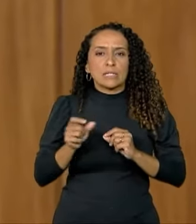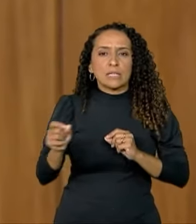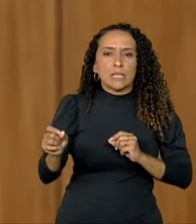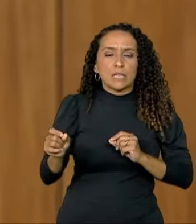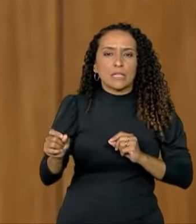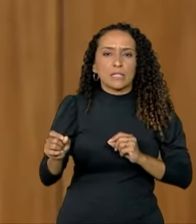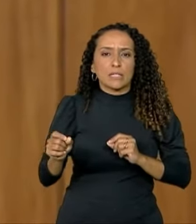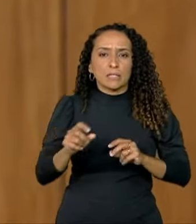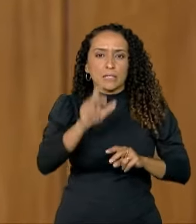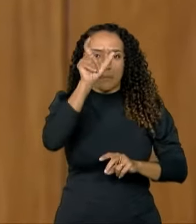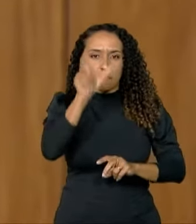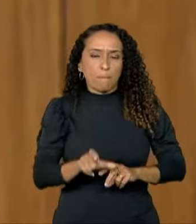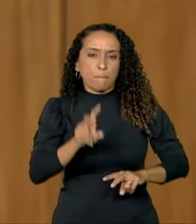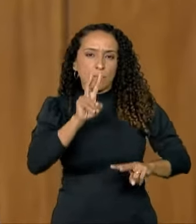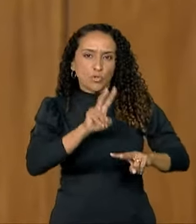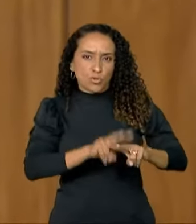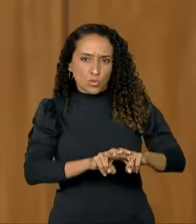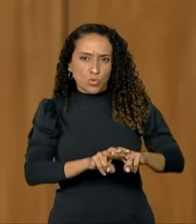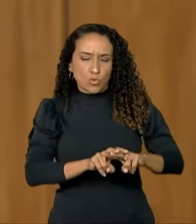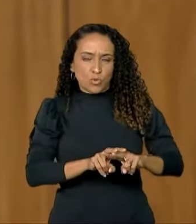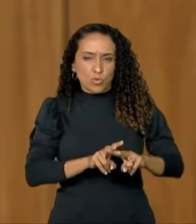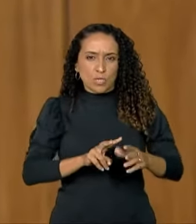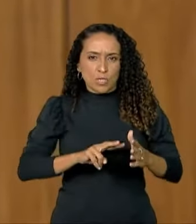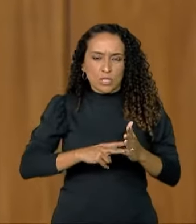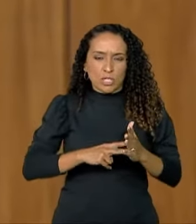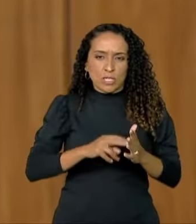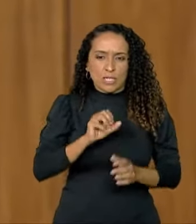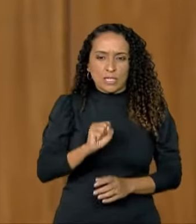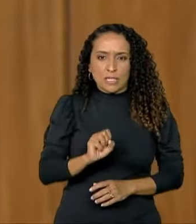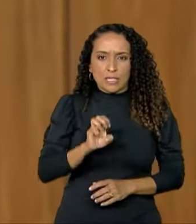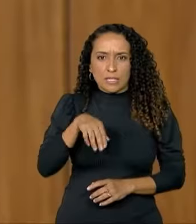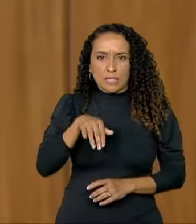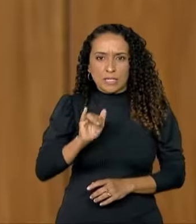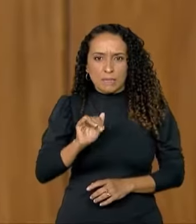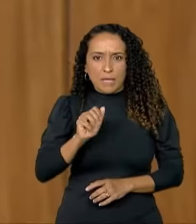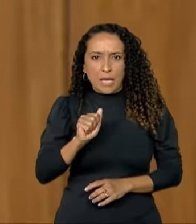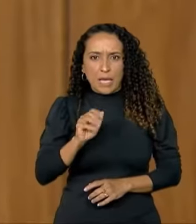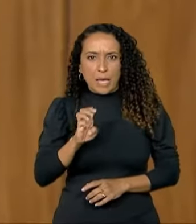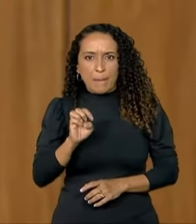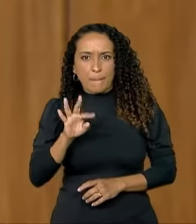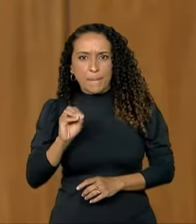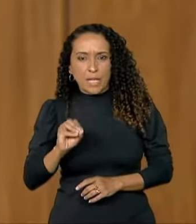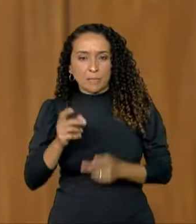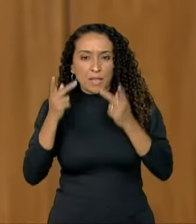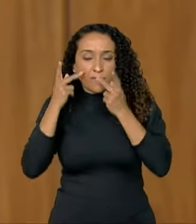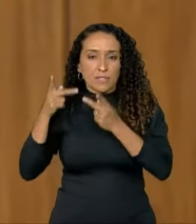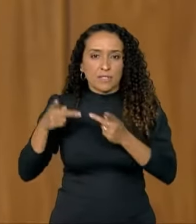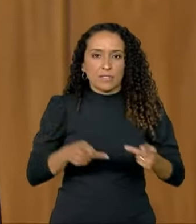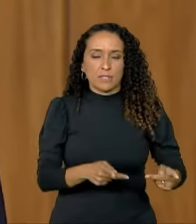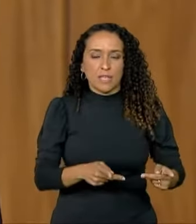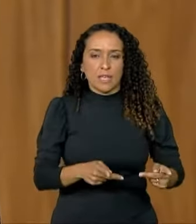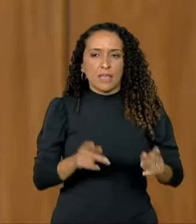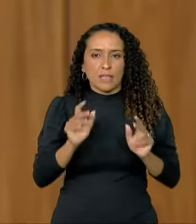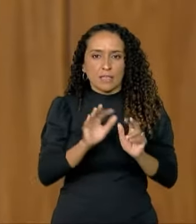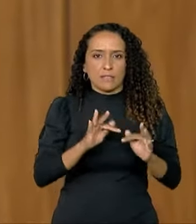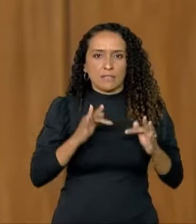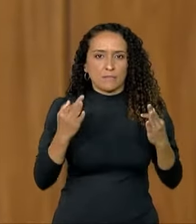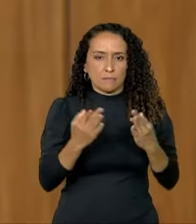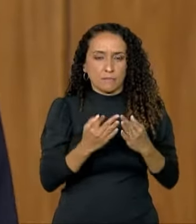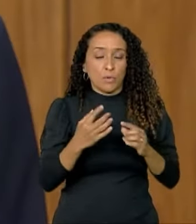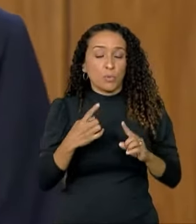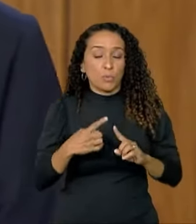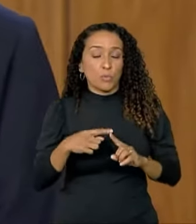dos presos que se encontrem no regime semiaberto para visitar as famílias. Porque